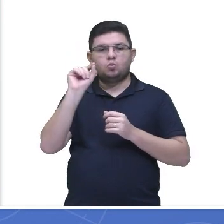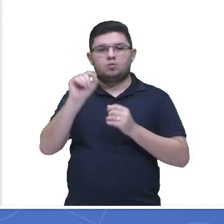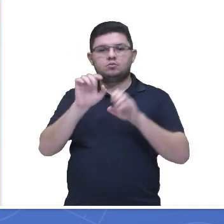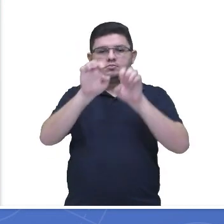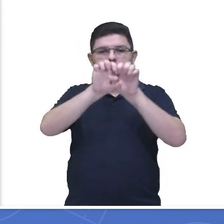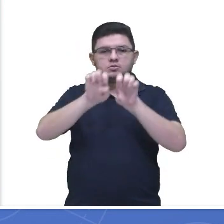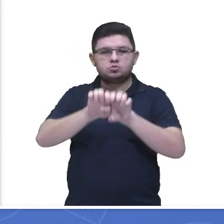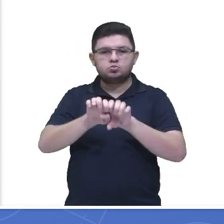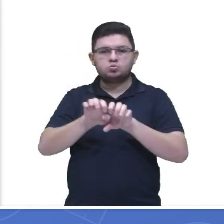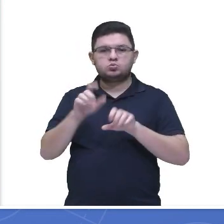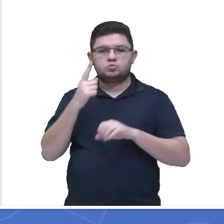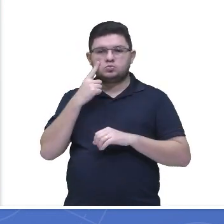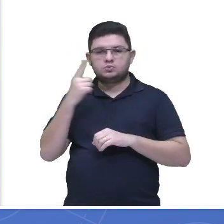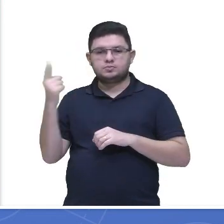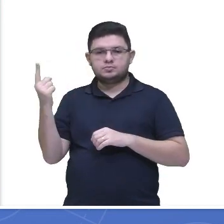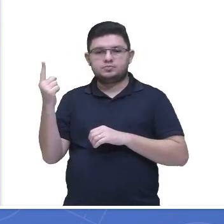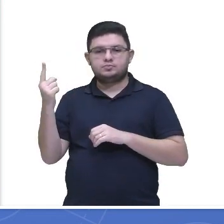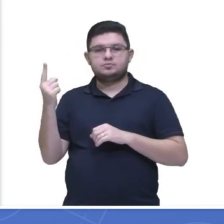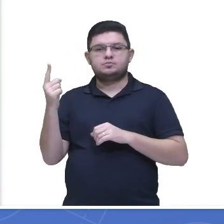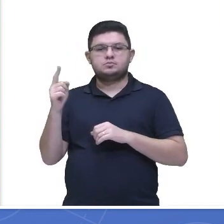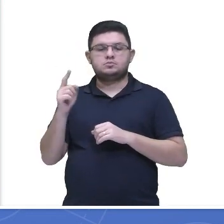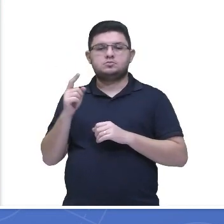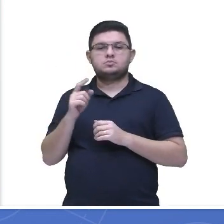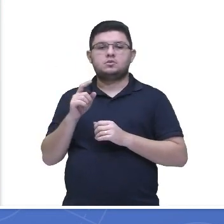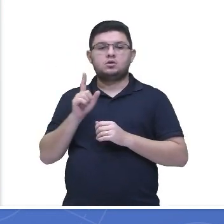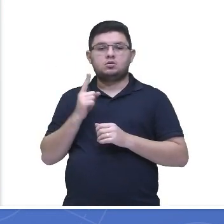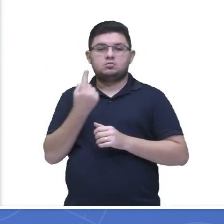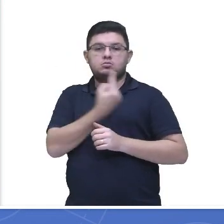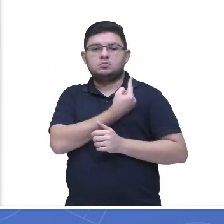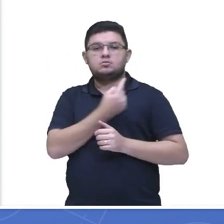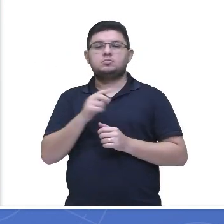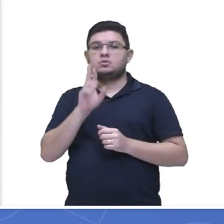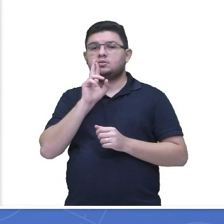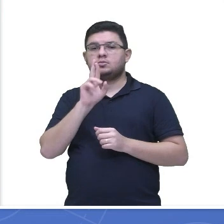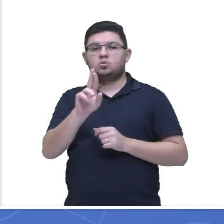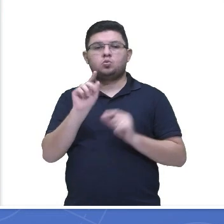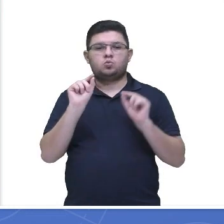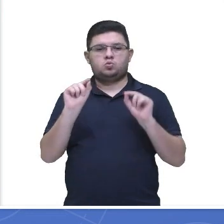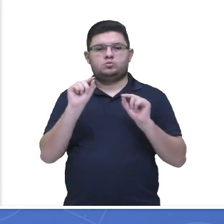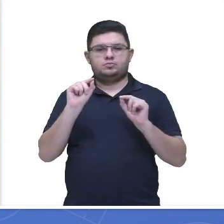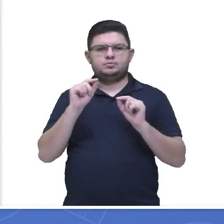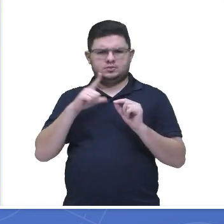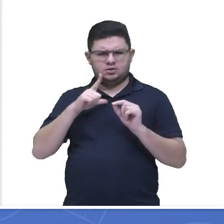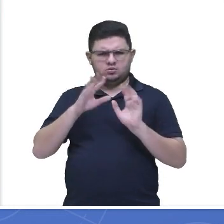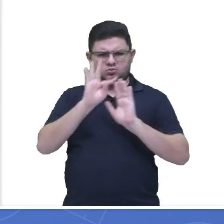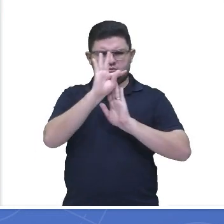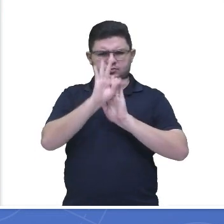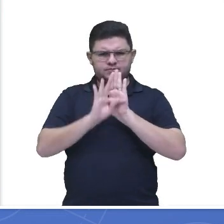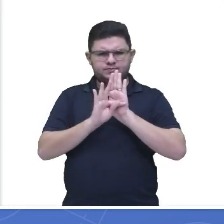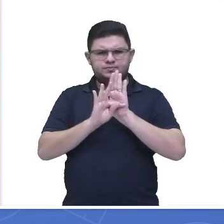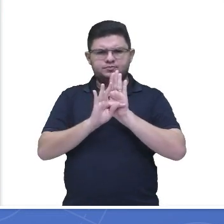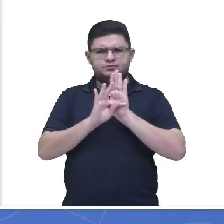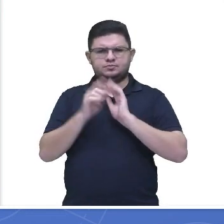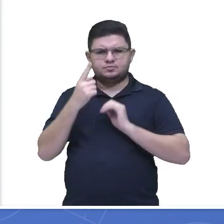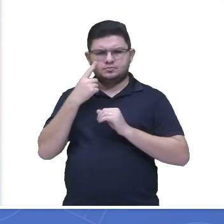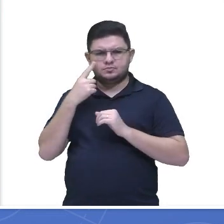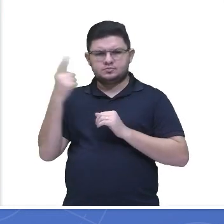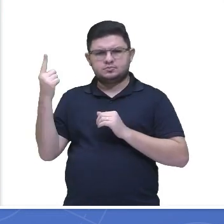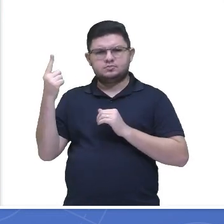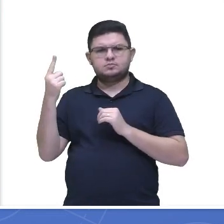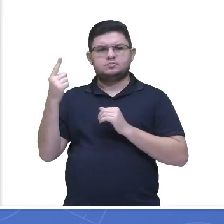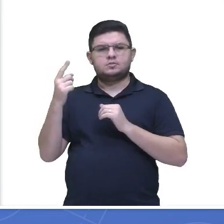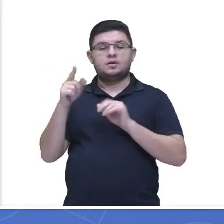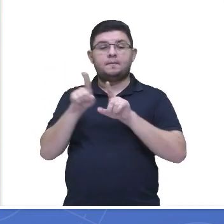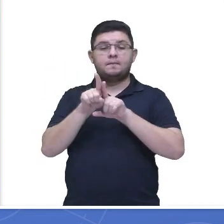estrutura aqui, né? O que a gente pode afirmar, né? Ele dá um texto aqui, né? Um suporte, mas